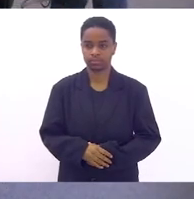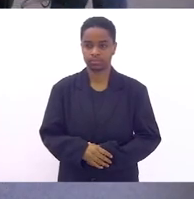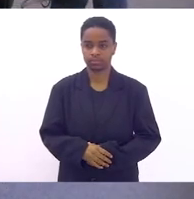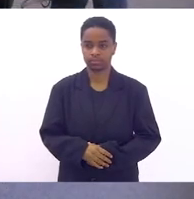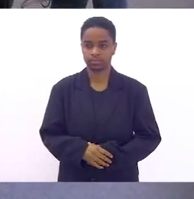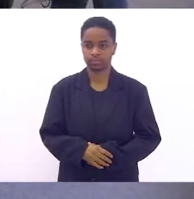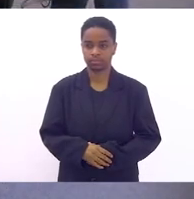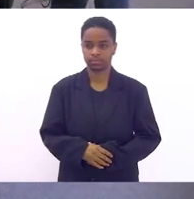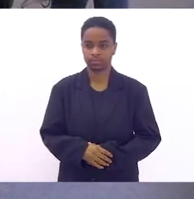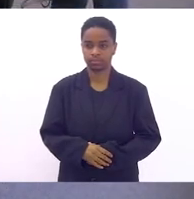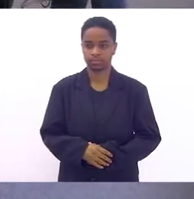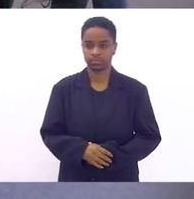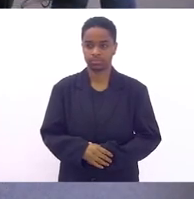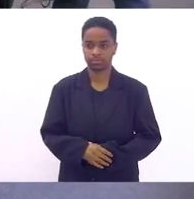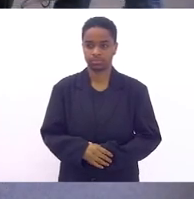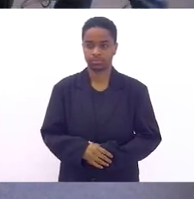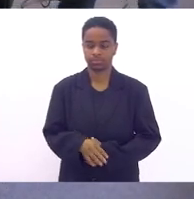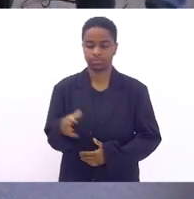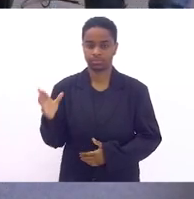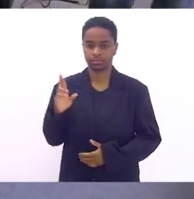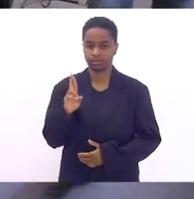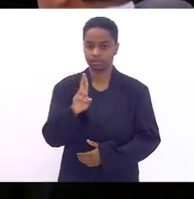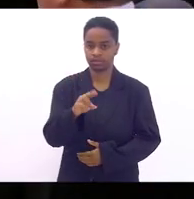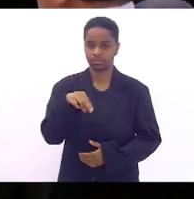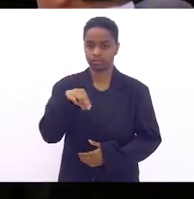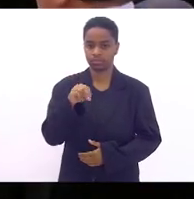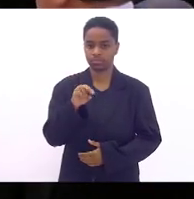soalheiro representando aqui a